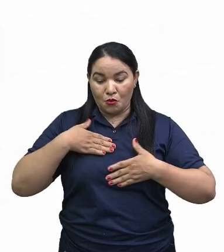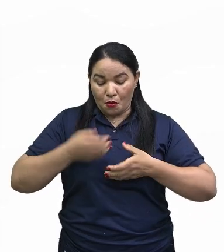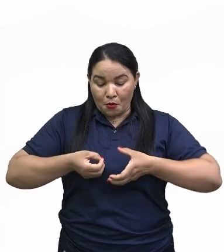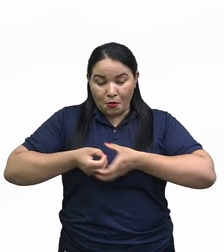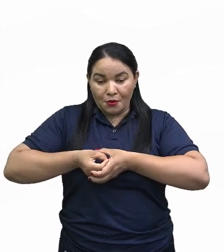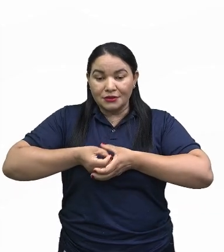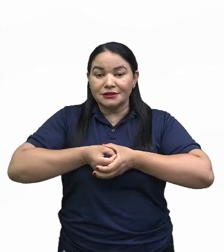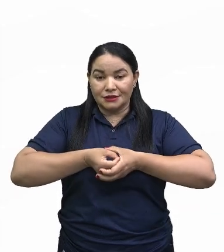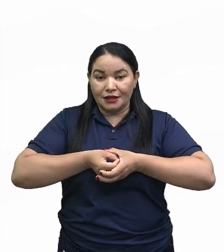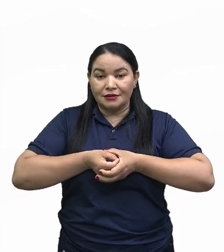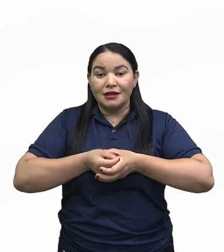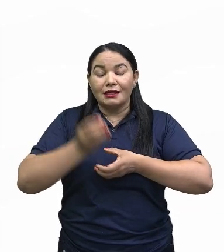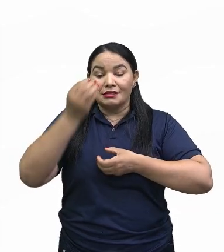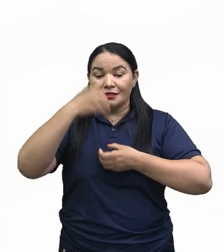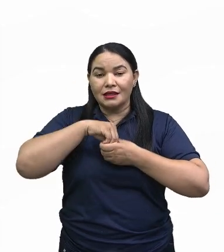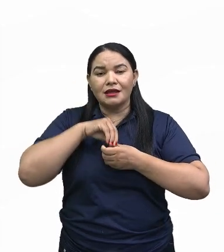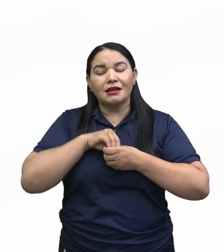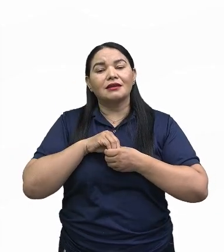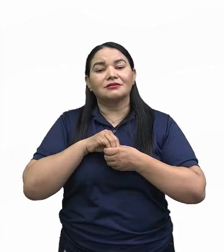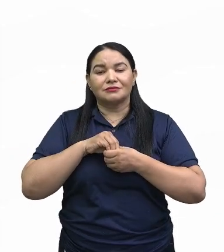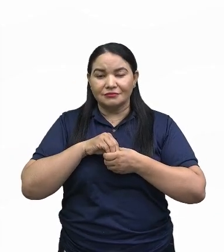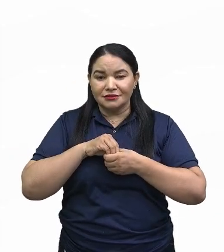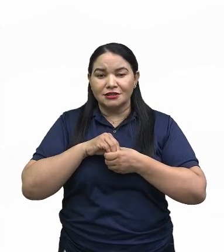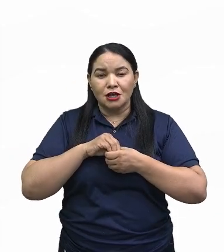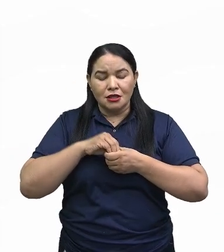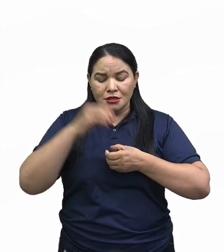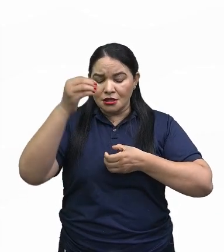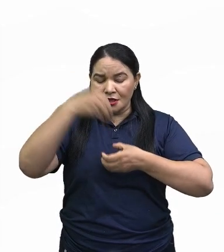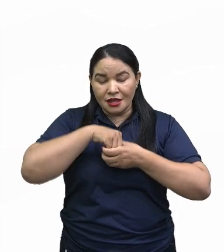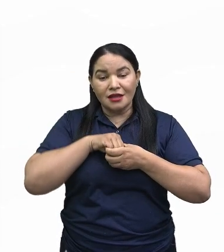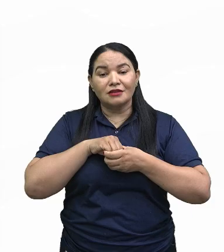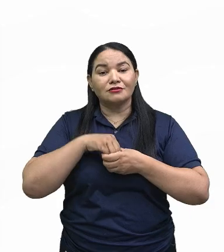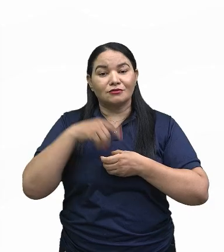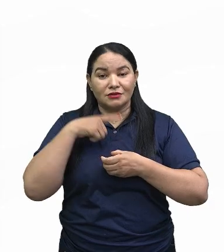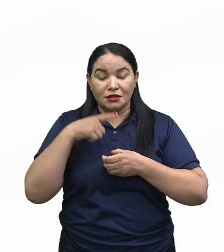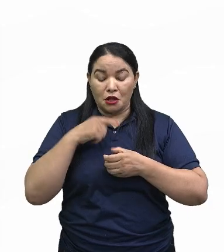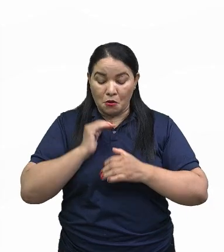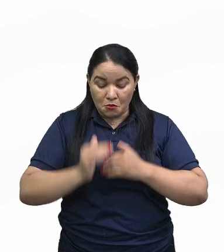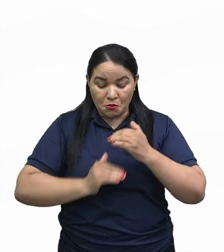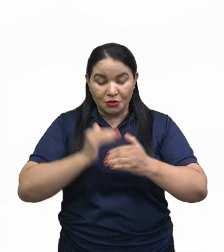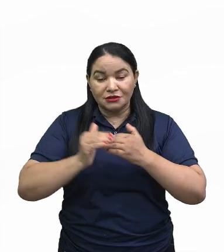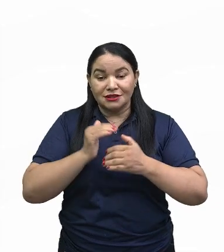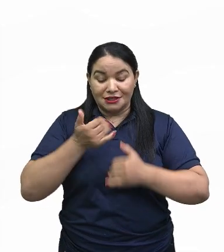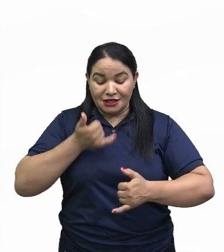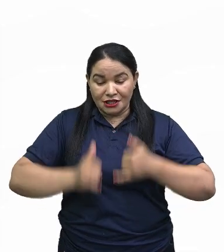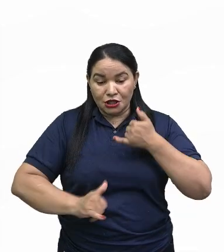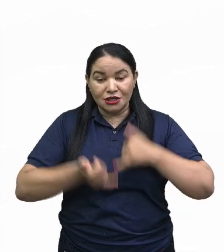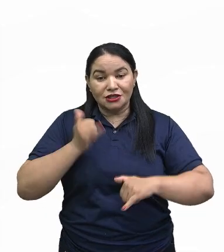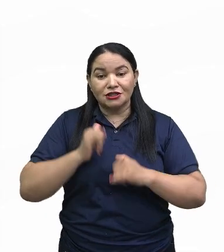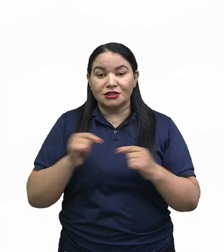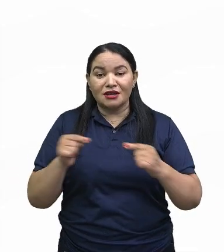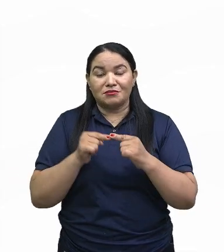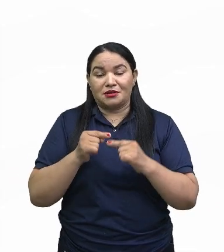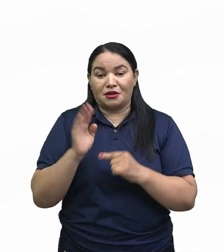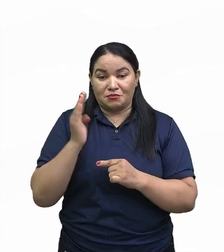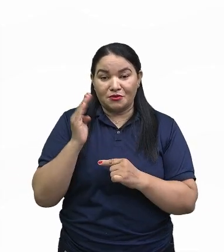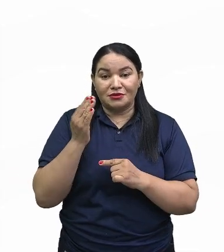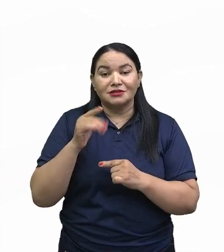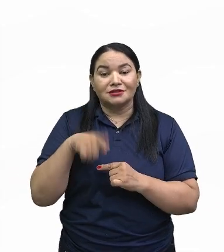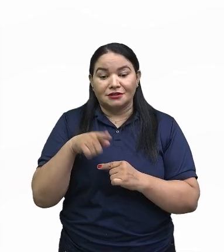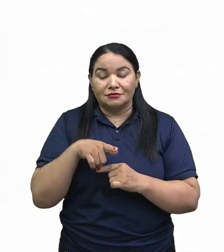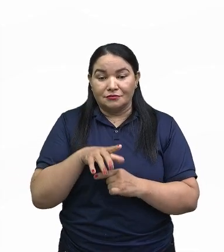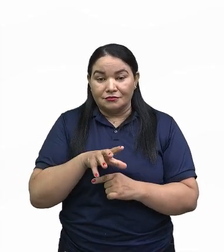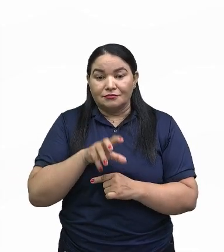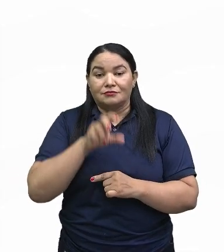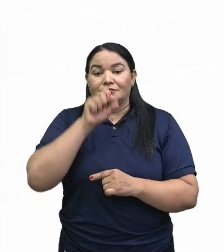energia que vai ser produzida lá no interior das nossas células. Esse processo de produção de energia, na biologia, ele é chamado de respiração